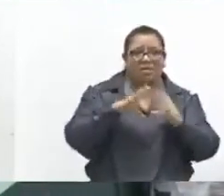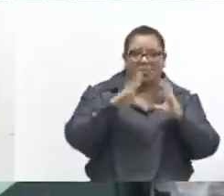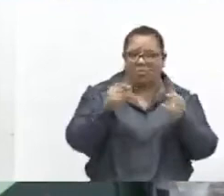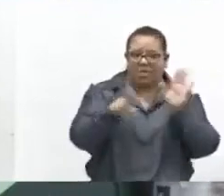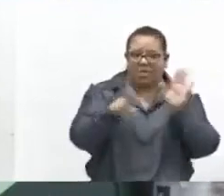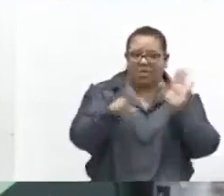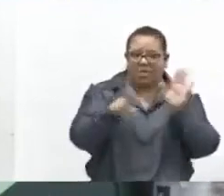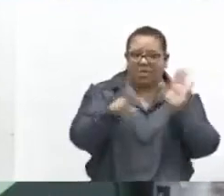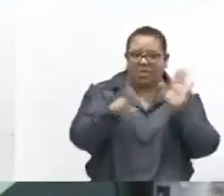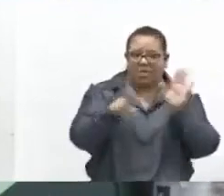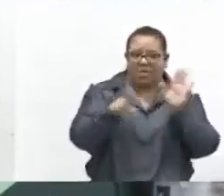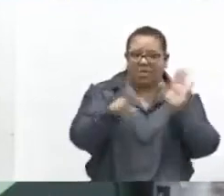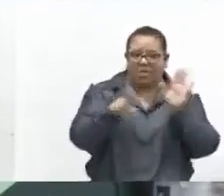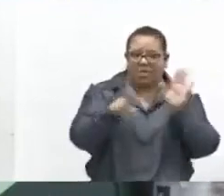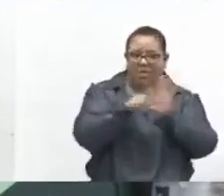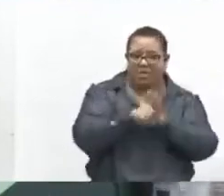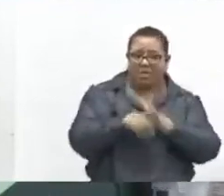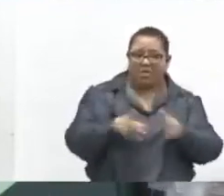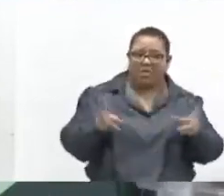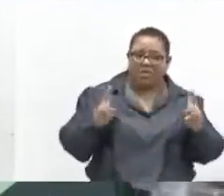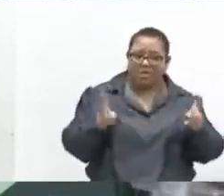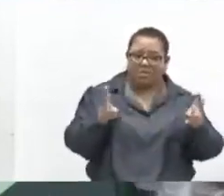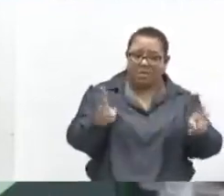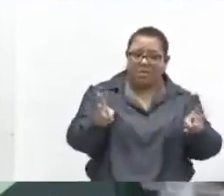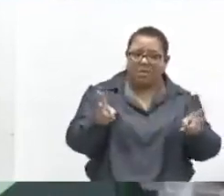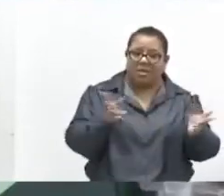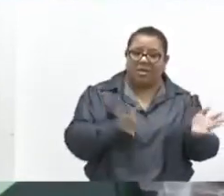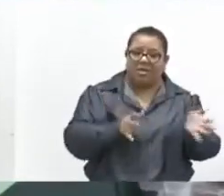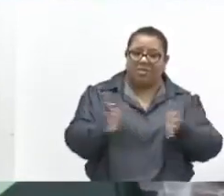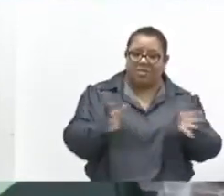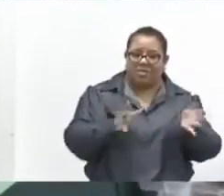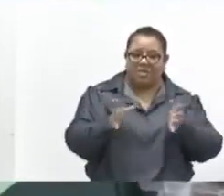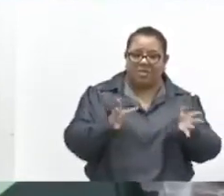garantir a permanência desse estudante e para garantir esse acesso à